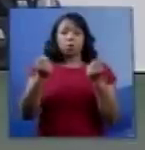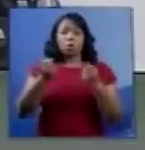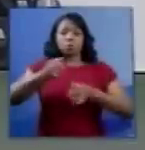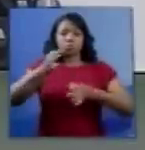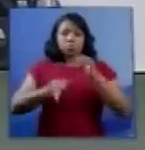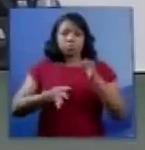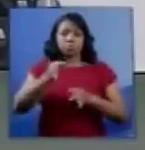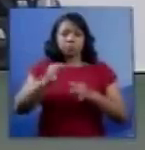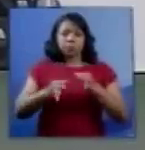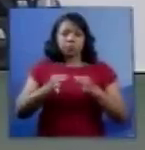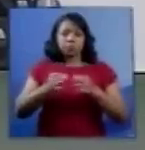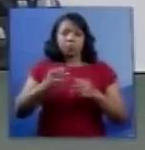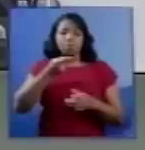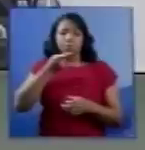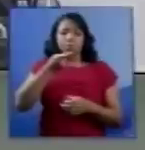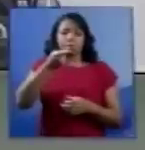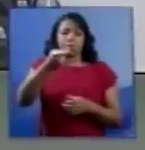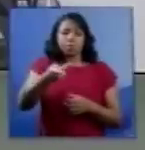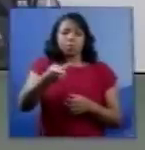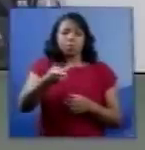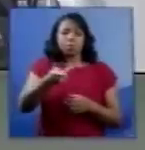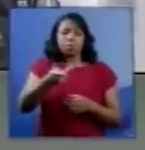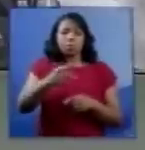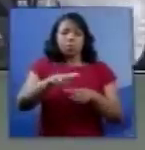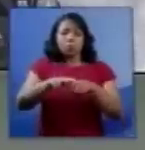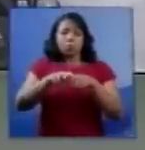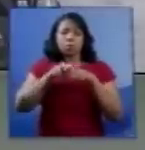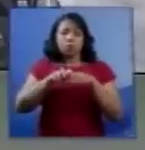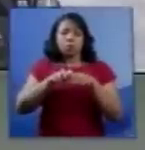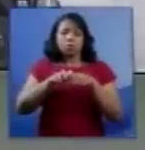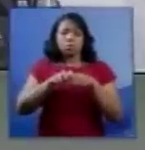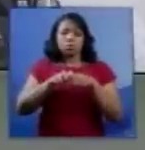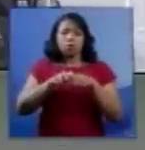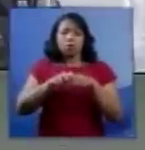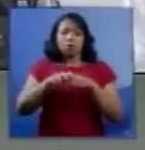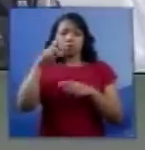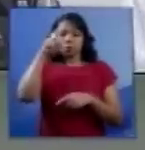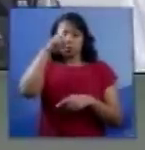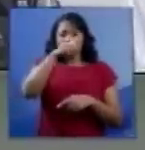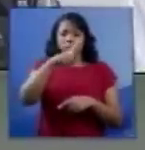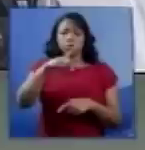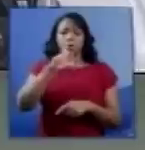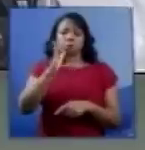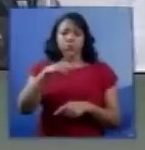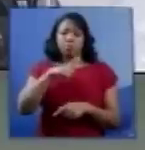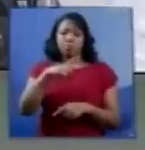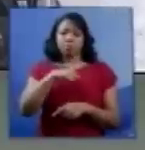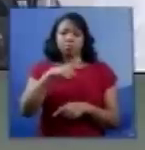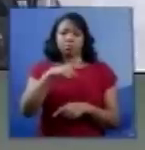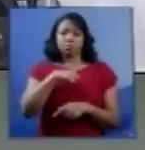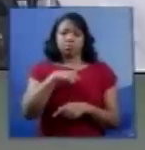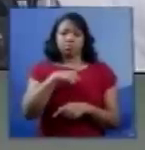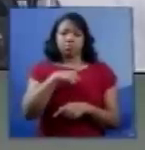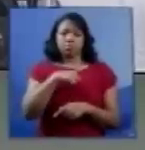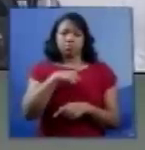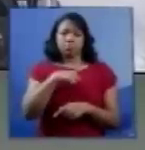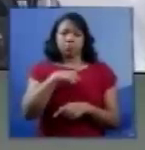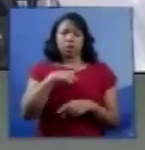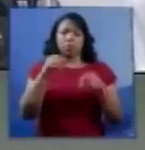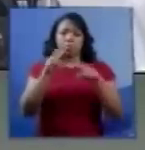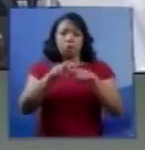nele se manifestar por conta das limitações já temporais que eh o